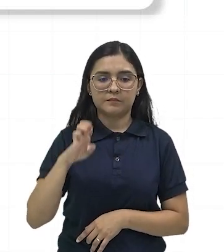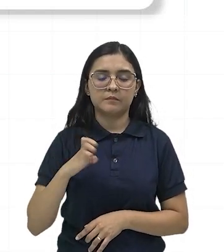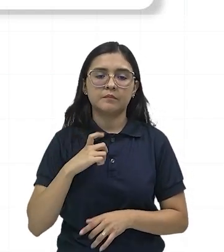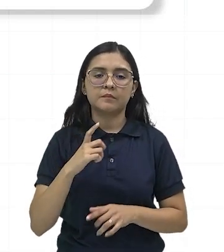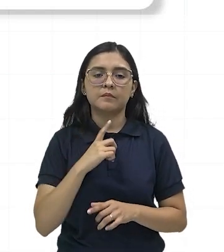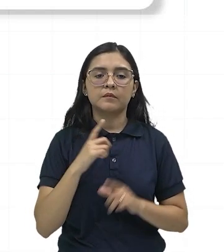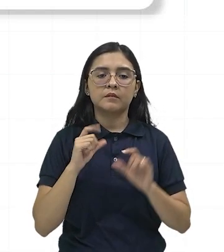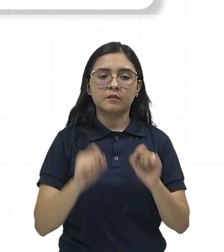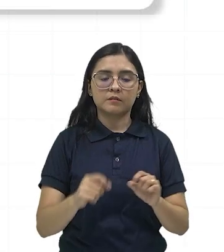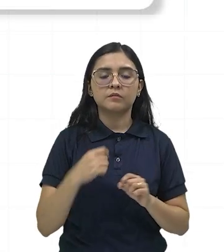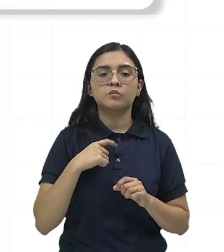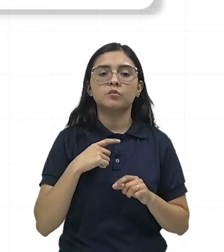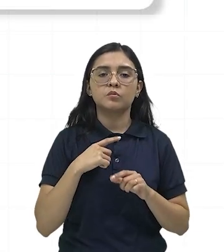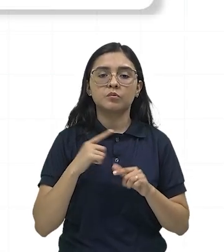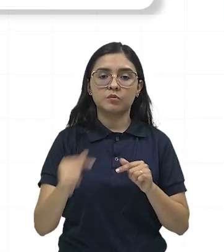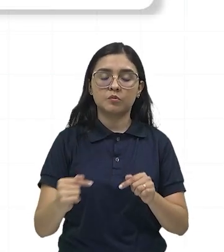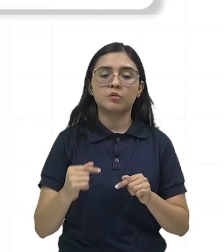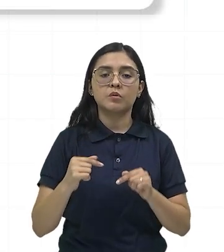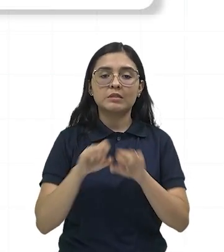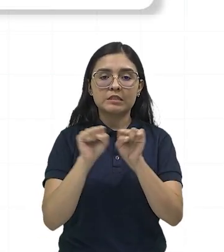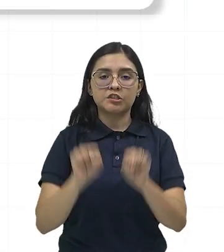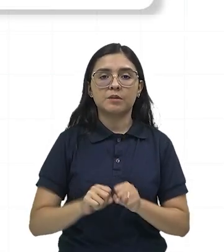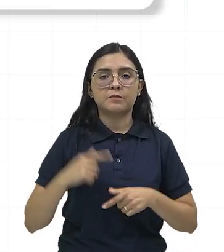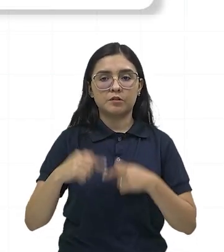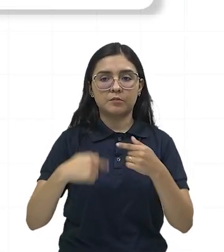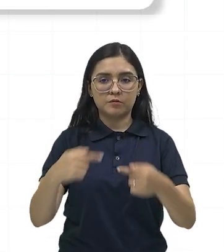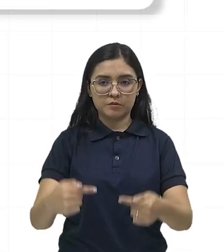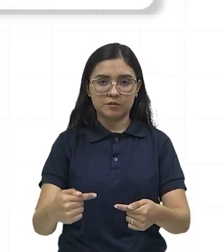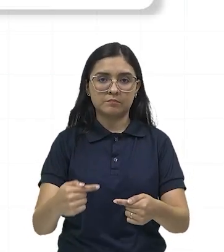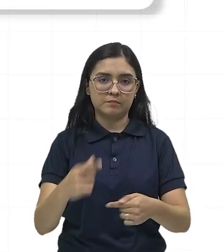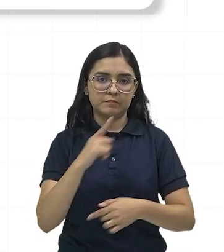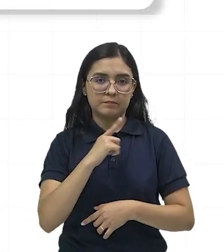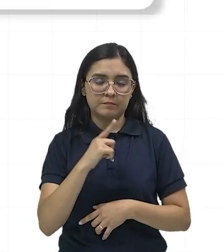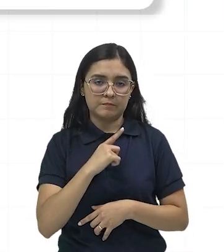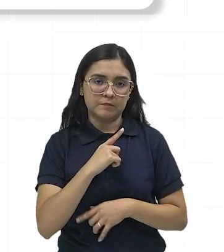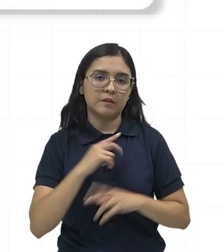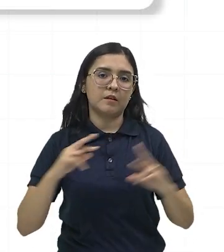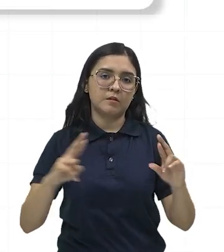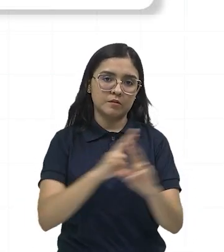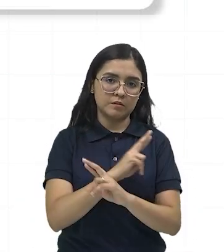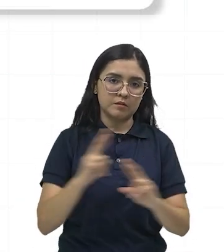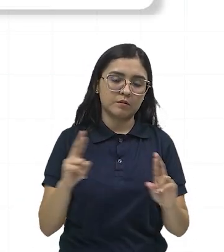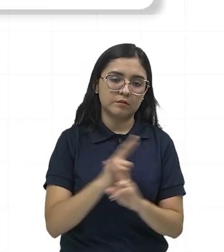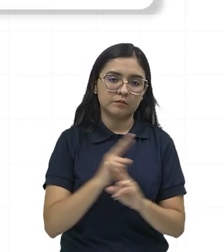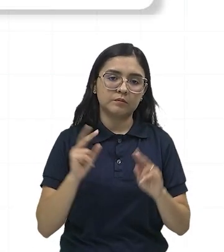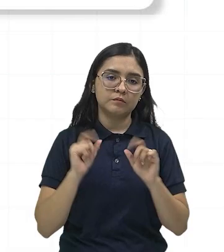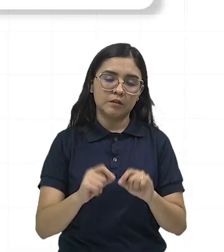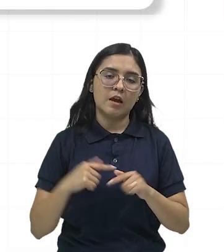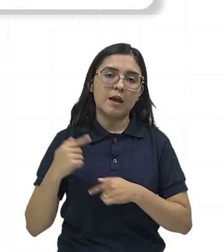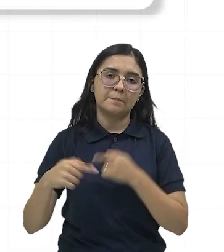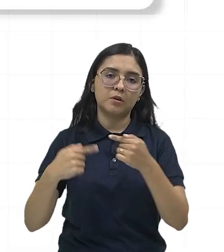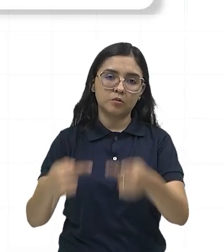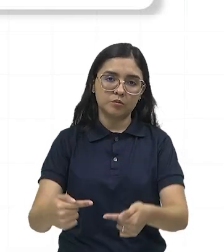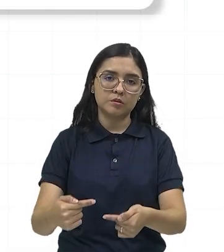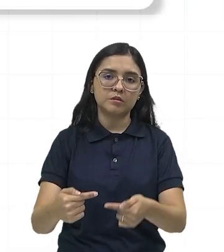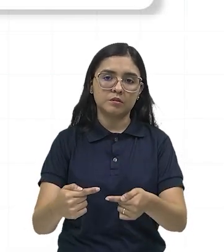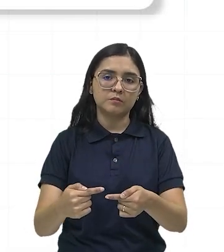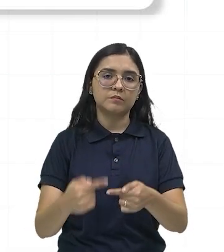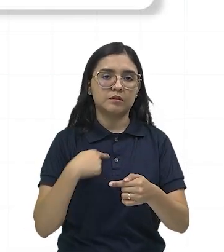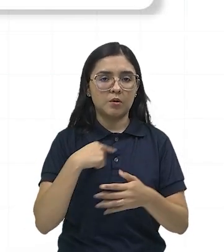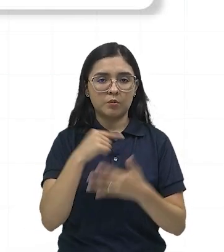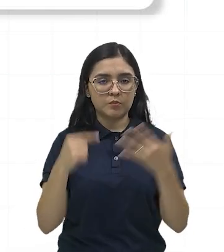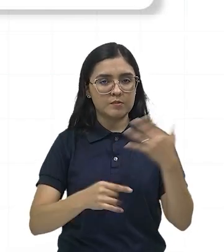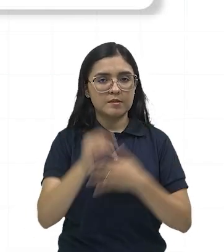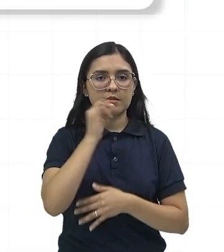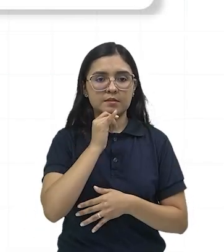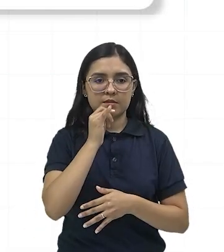sistema reprodutor, né? Então, eles estarão ali relacionados com a reprodução, são